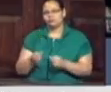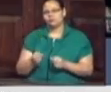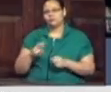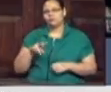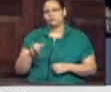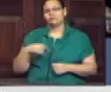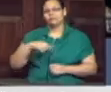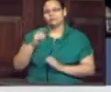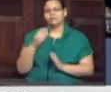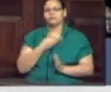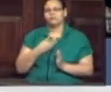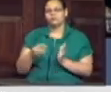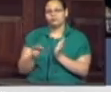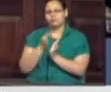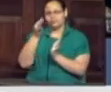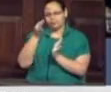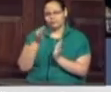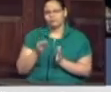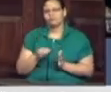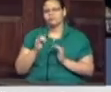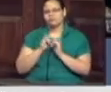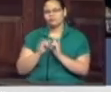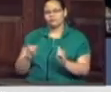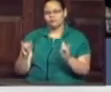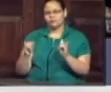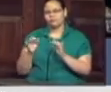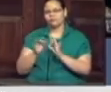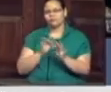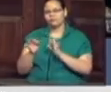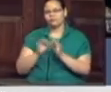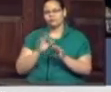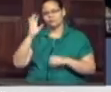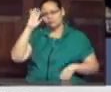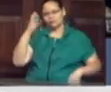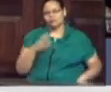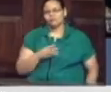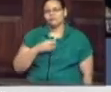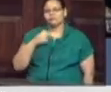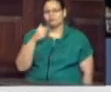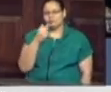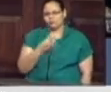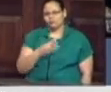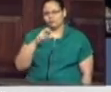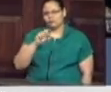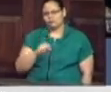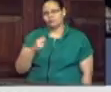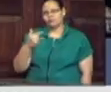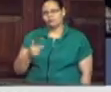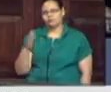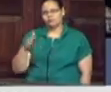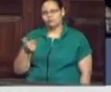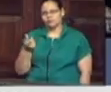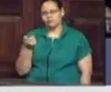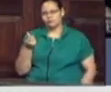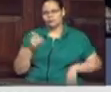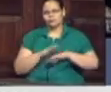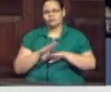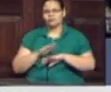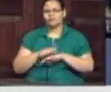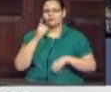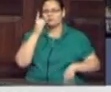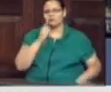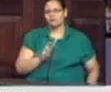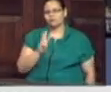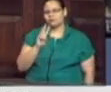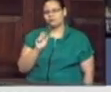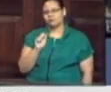aprovado, vai à promulgação. Anuncio o projeto de resolução 382/2016, de autoria do deputado Vaguinho, que